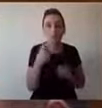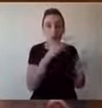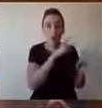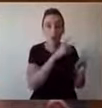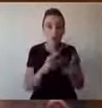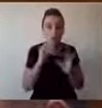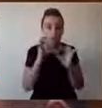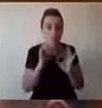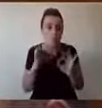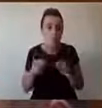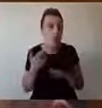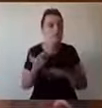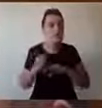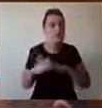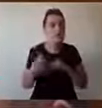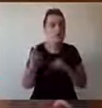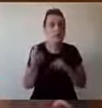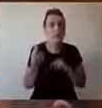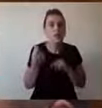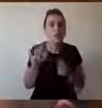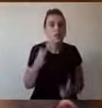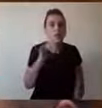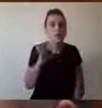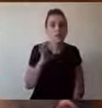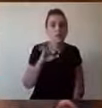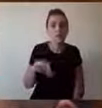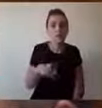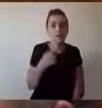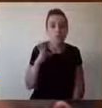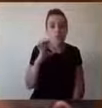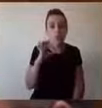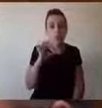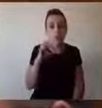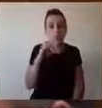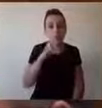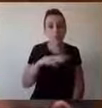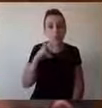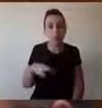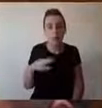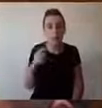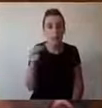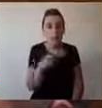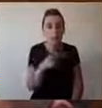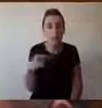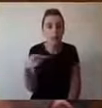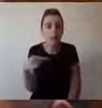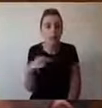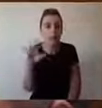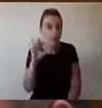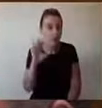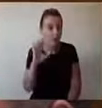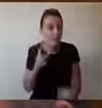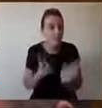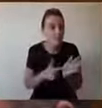esse resultado líquido foi 18,8 milhões de euros negativos, ou seja, menos 18,8 milhões de